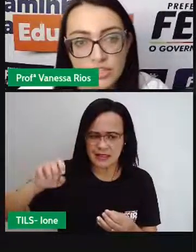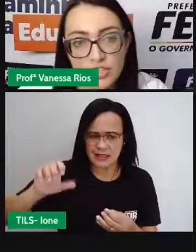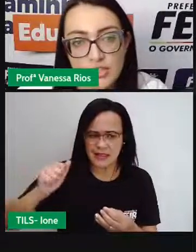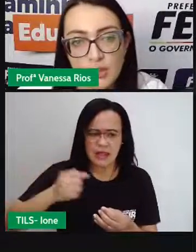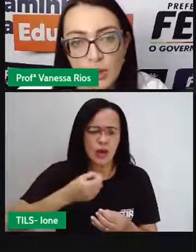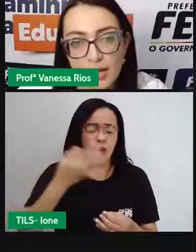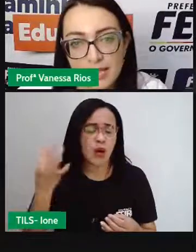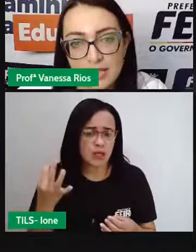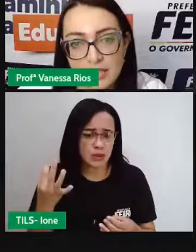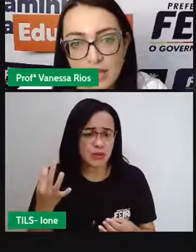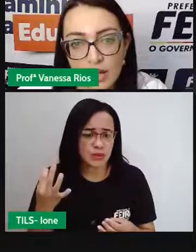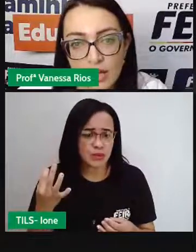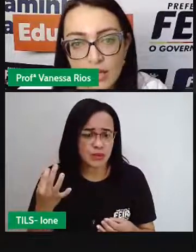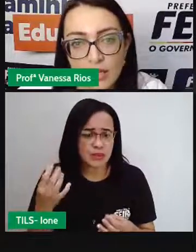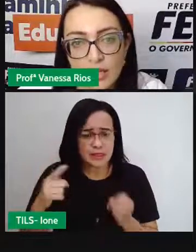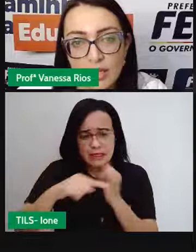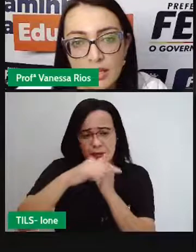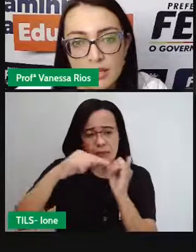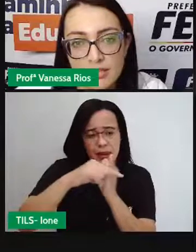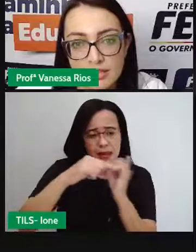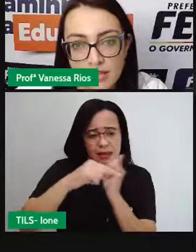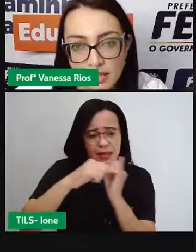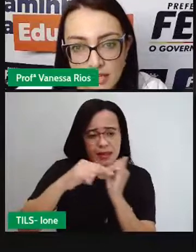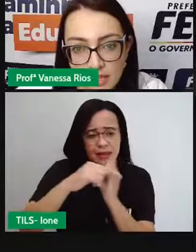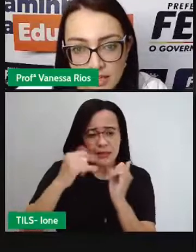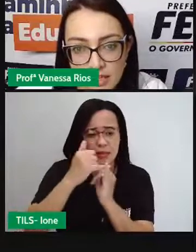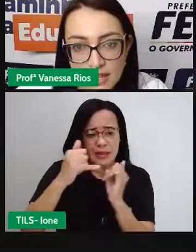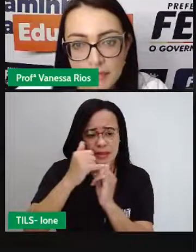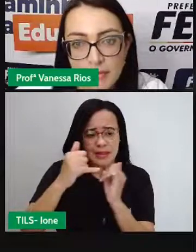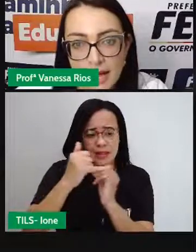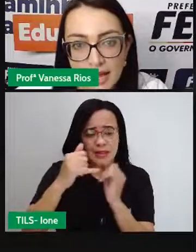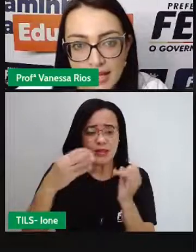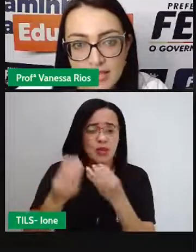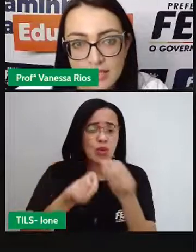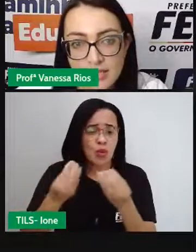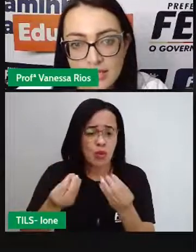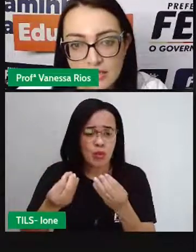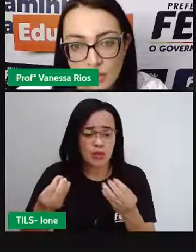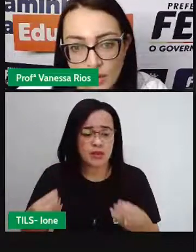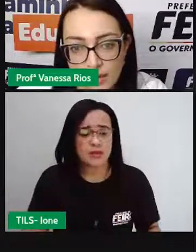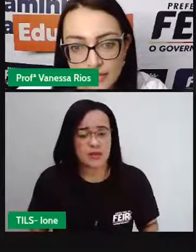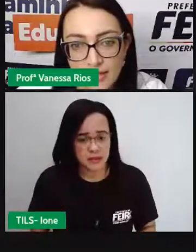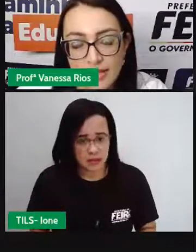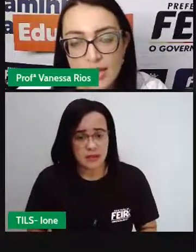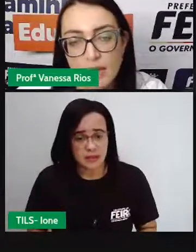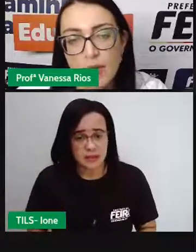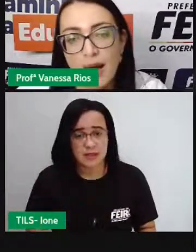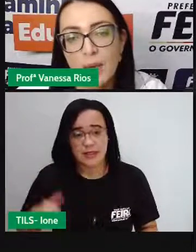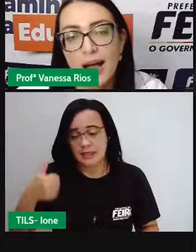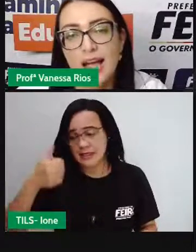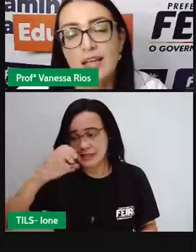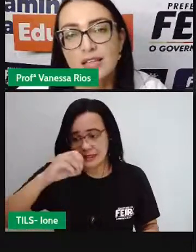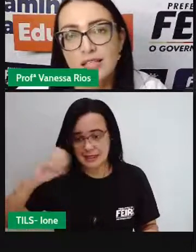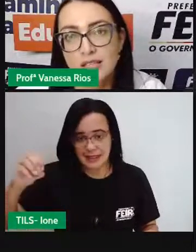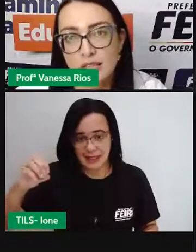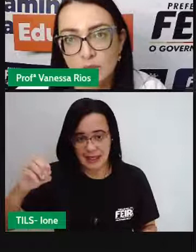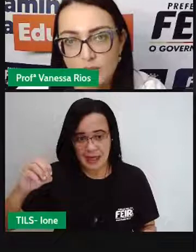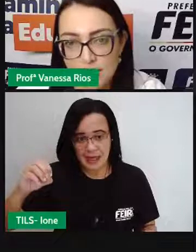Então, a gente descobre assim, ó, 100 mais 50, que é igual